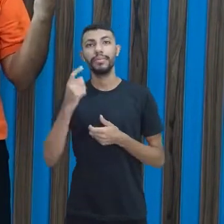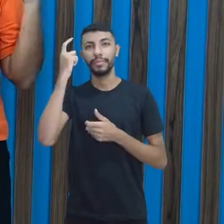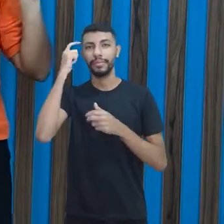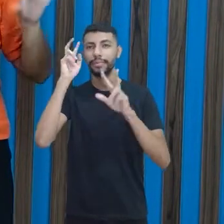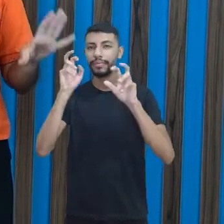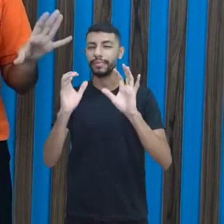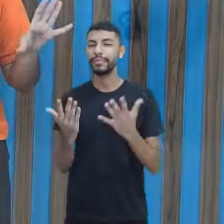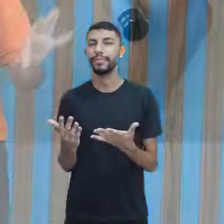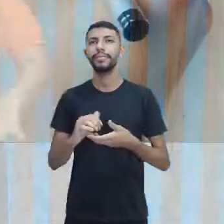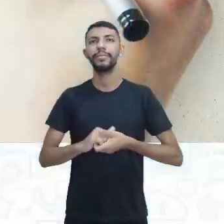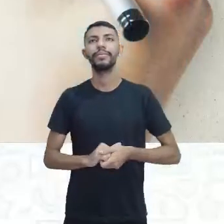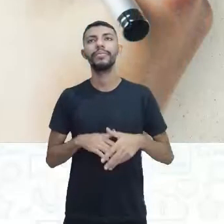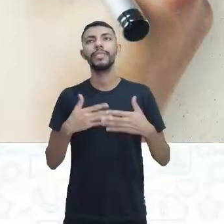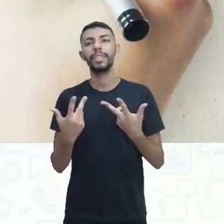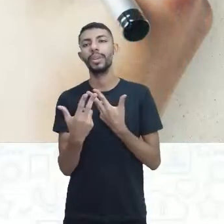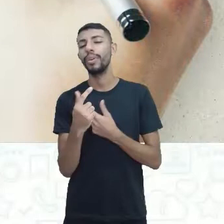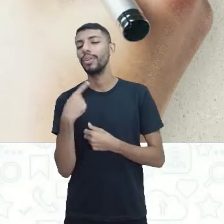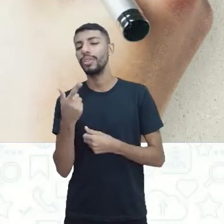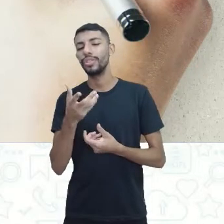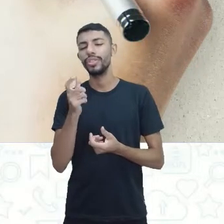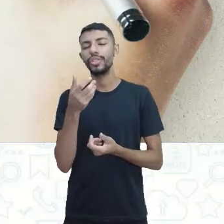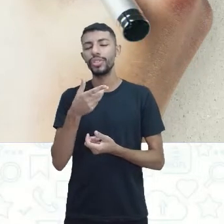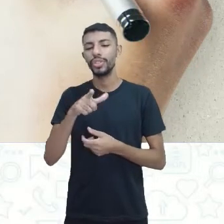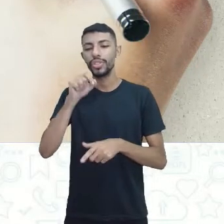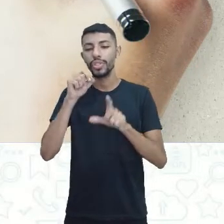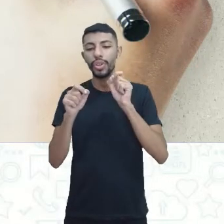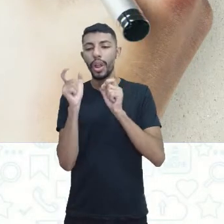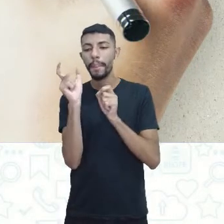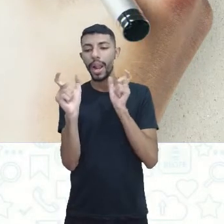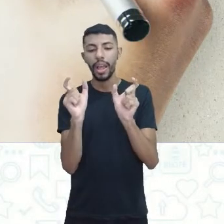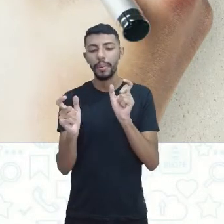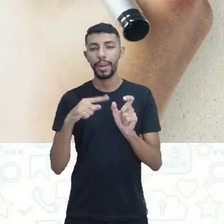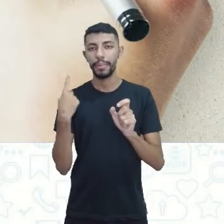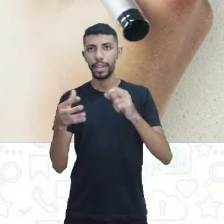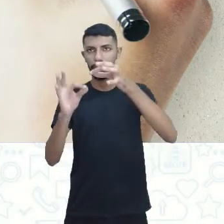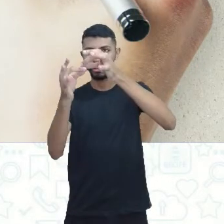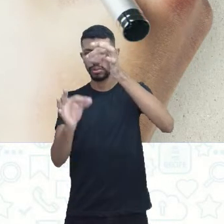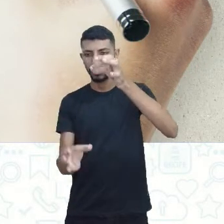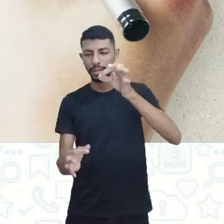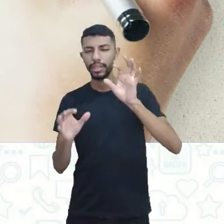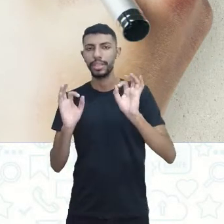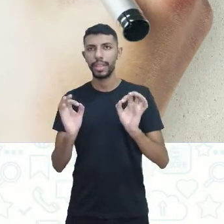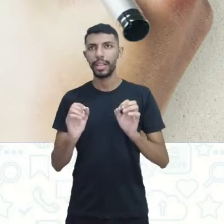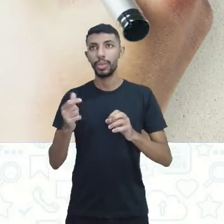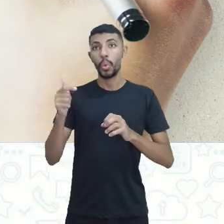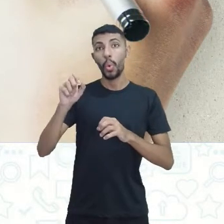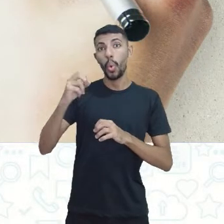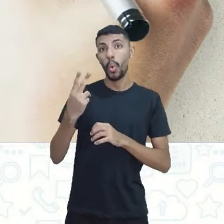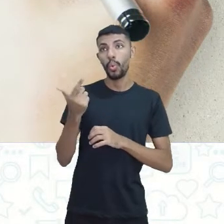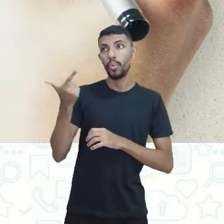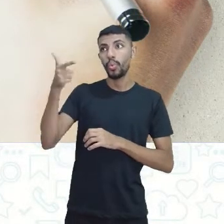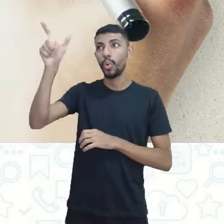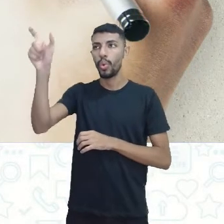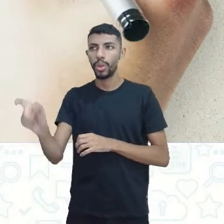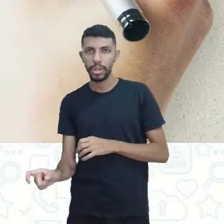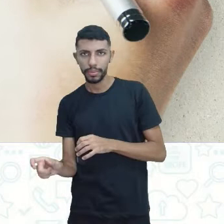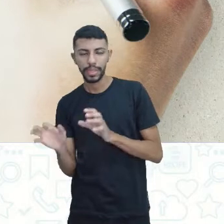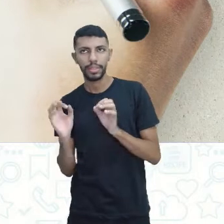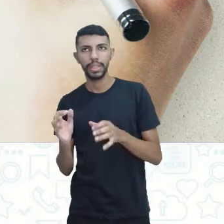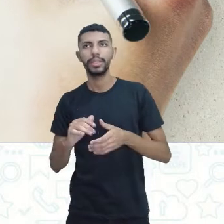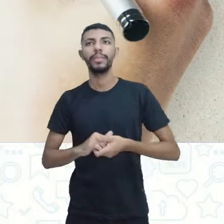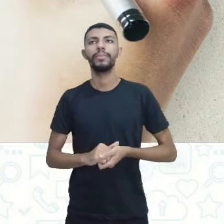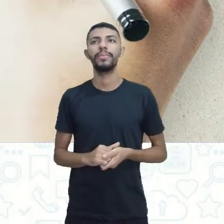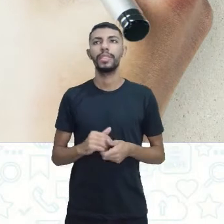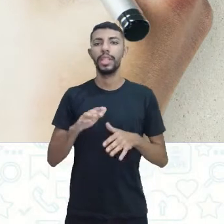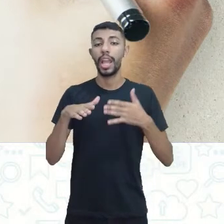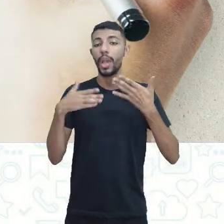escolhemos as palavras para nos descrevermos ou descrevermos outras pessoas, que é quando a gente faz a descrição de si